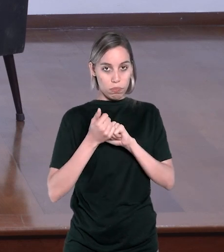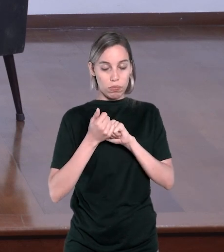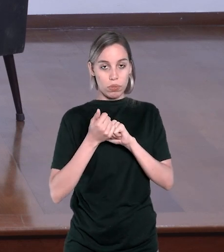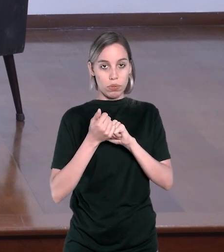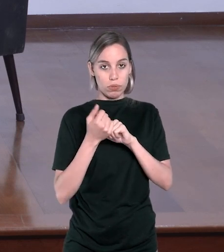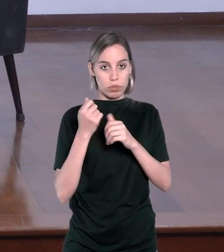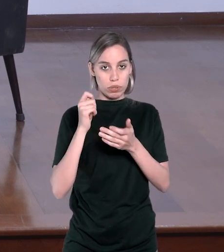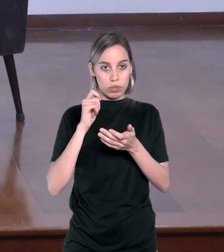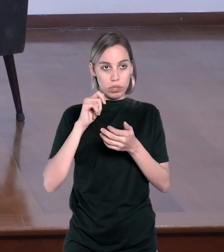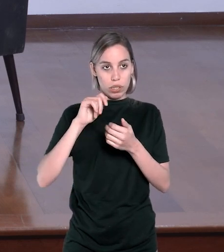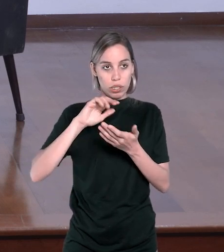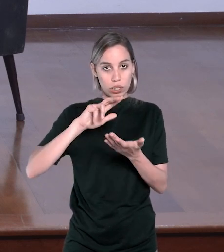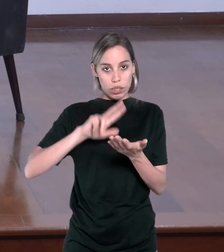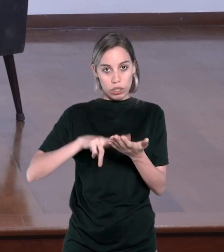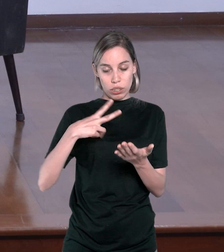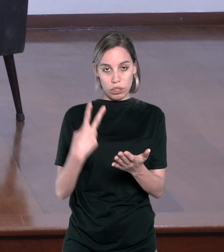profissionalização da escrita lá.